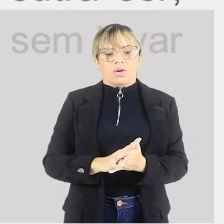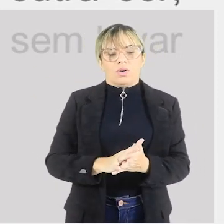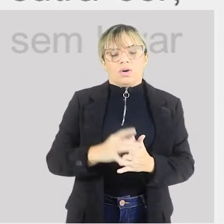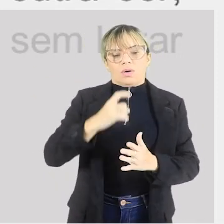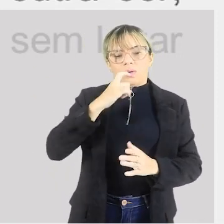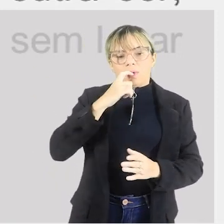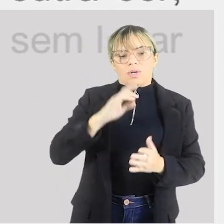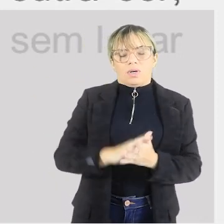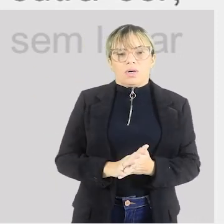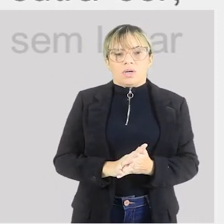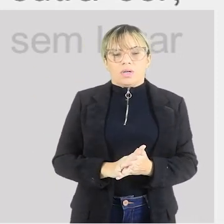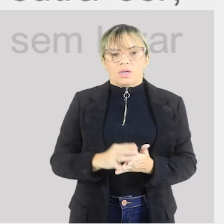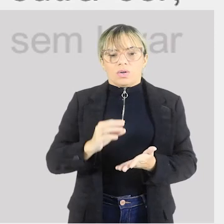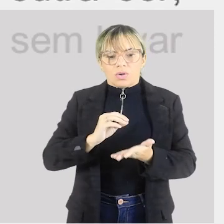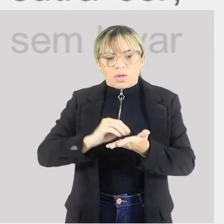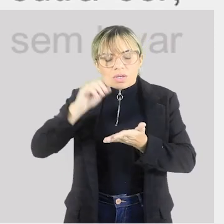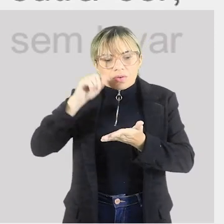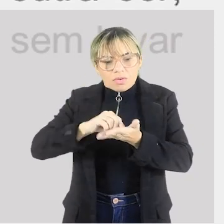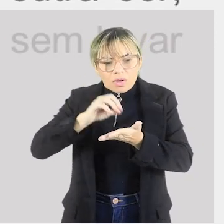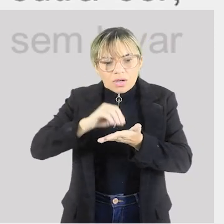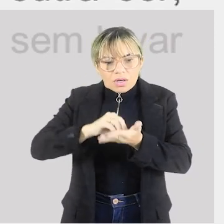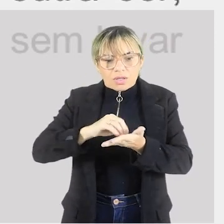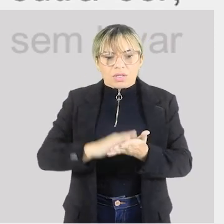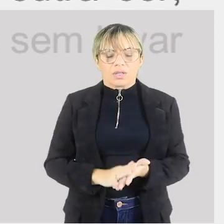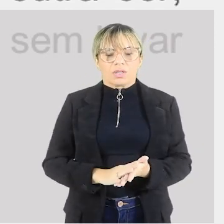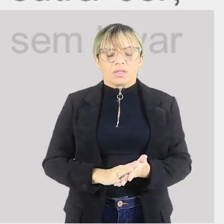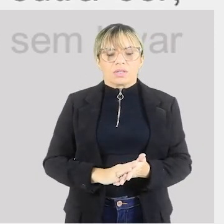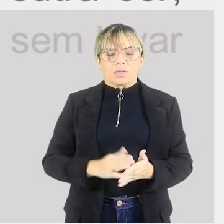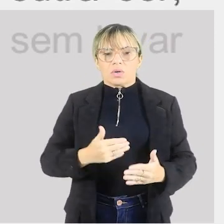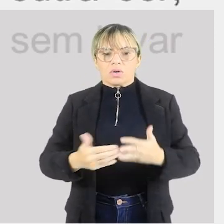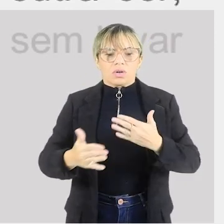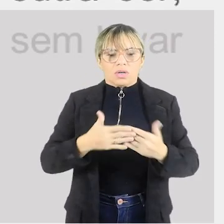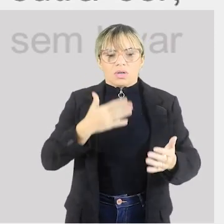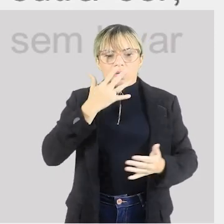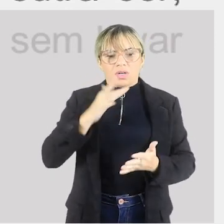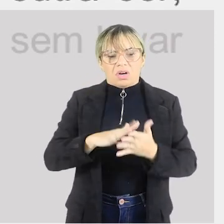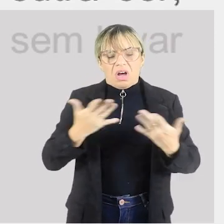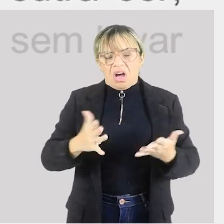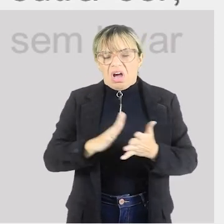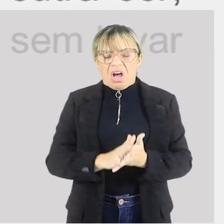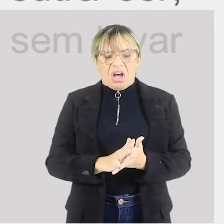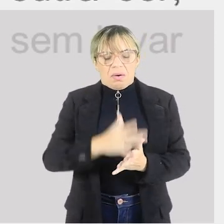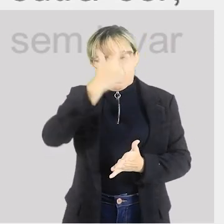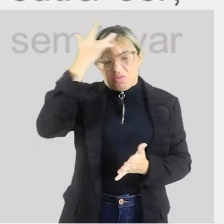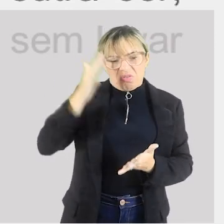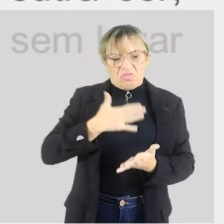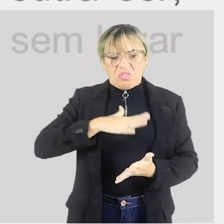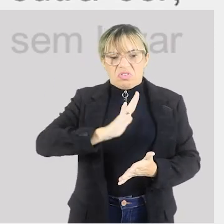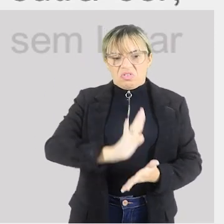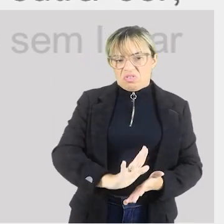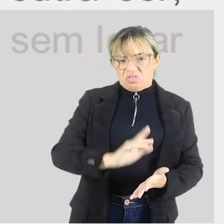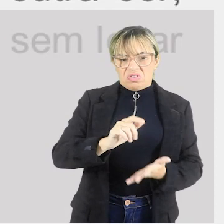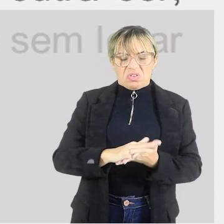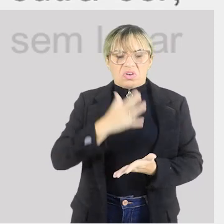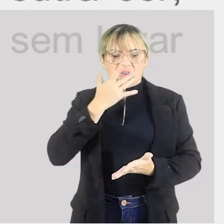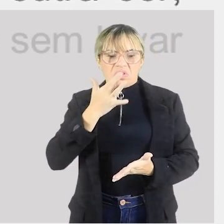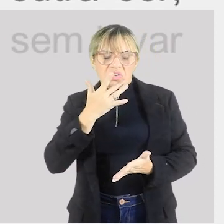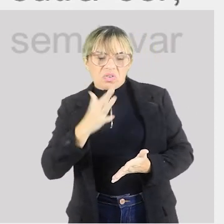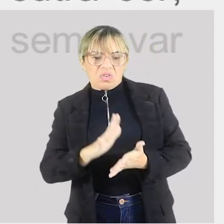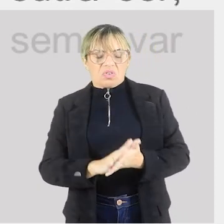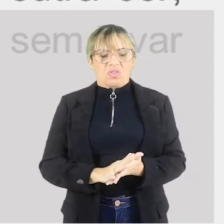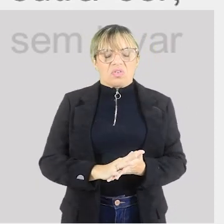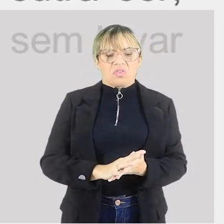restante de outras cores o cliente não gosta da cor vermelha e ficaria contente com qualquer outra